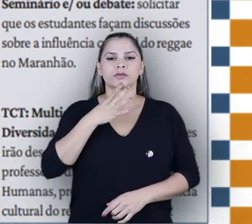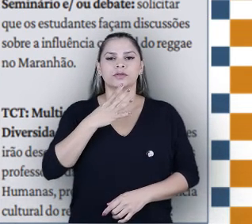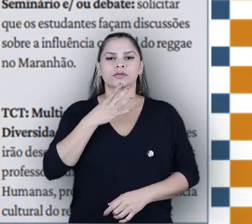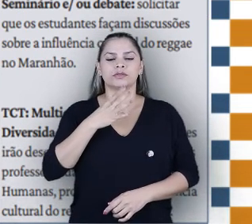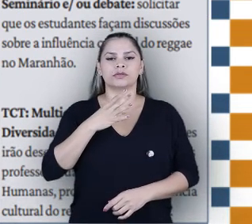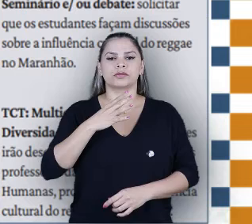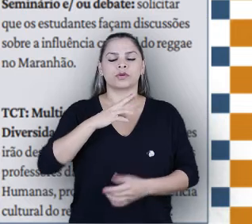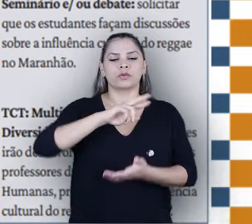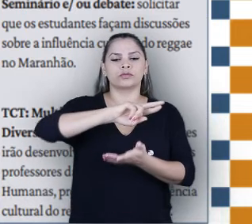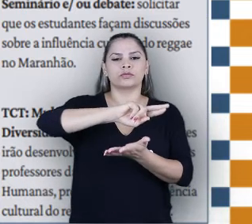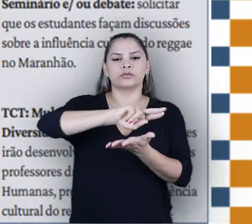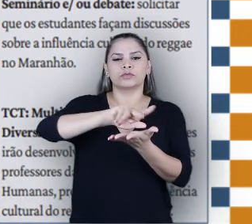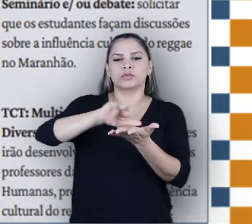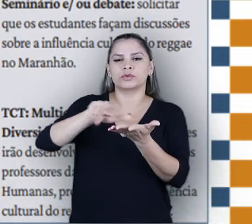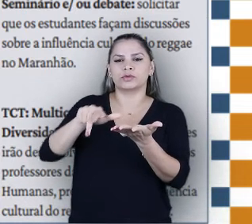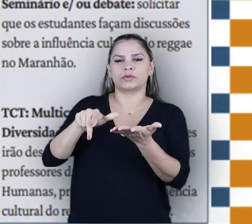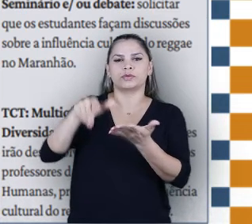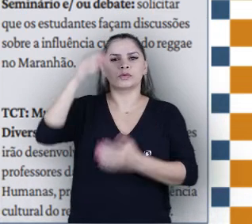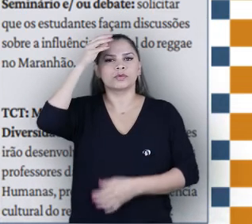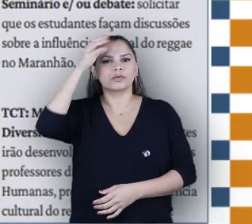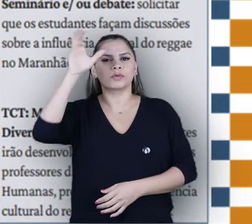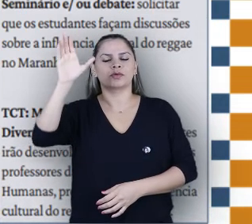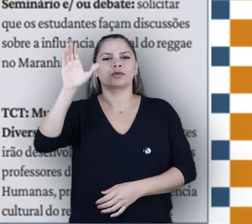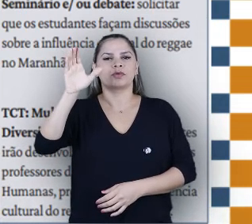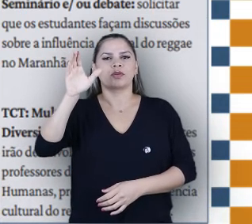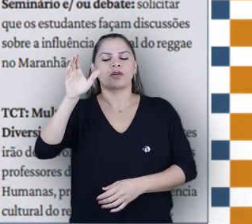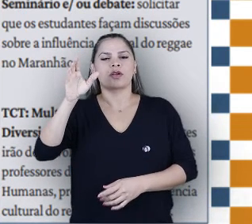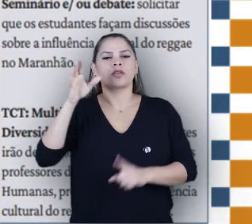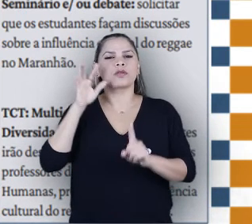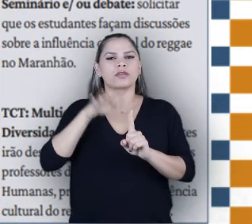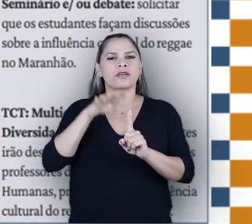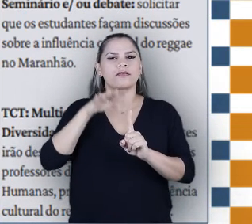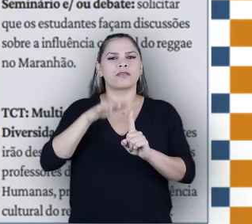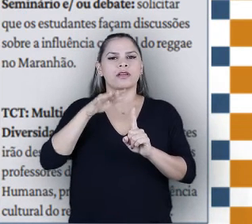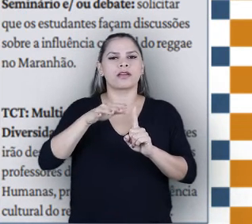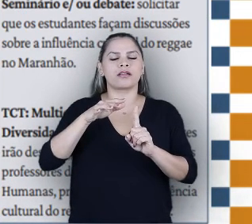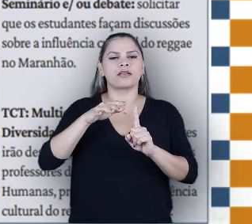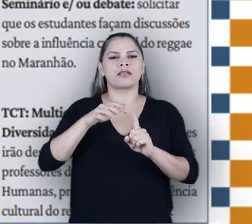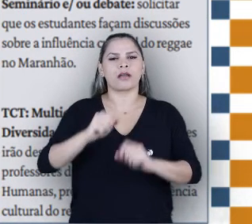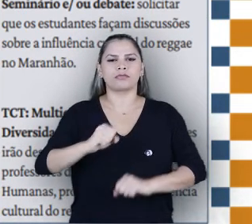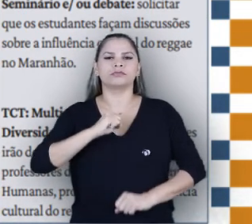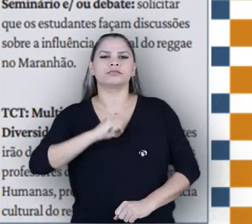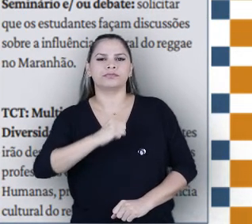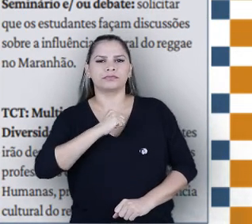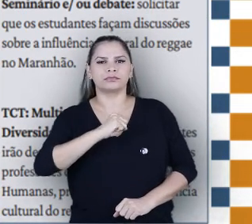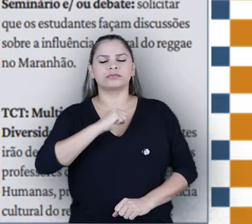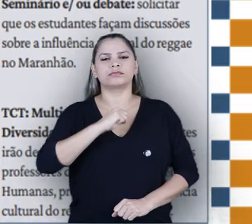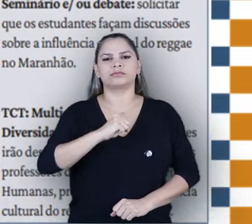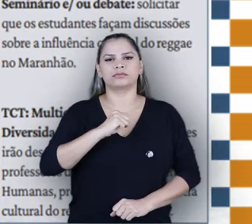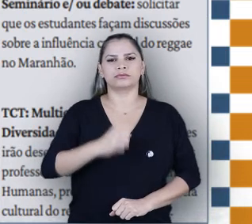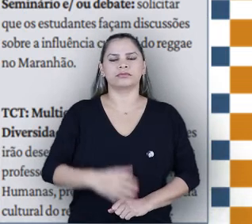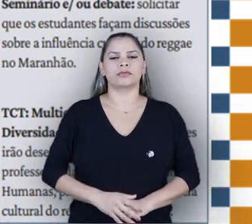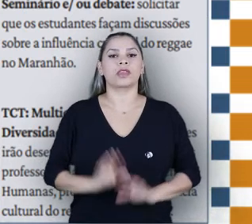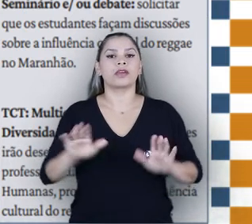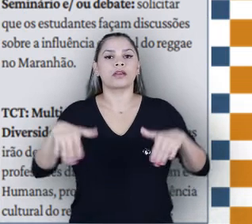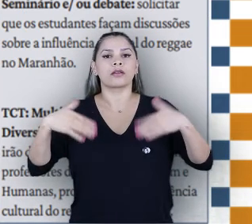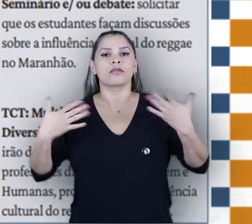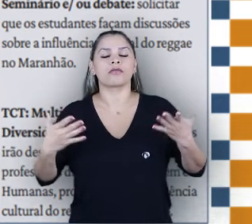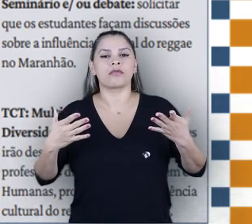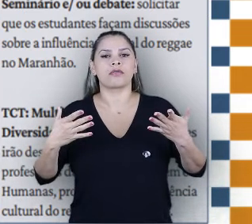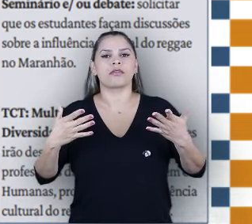Veja bem, vamos perceber como é que está esse processo. Eu tenho a habilidade, por exemplo, utilizar